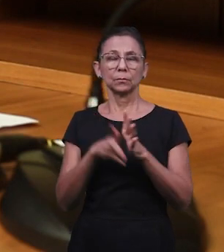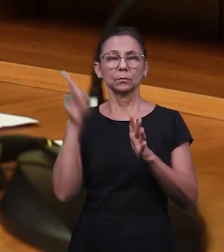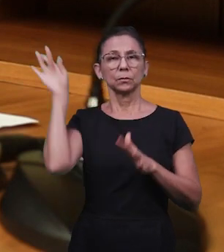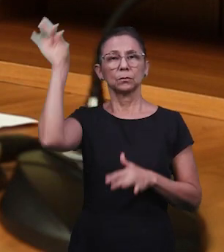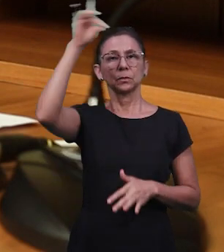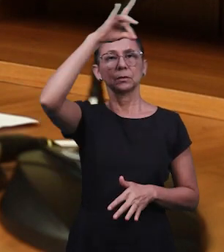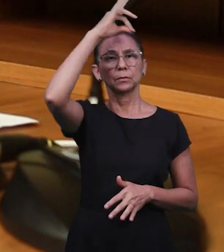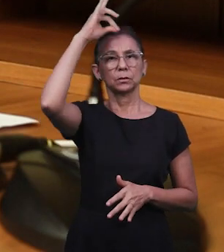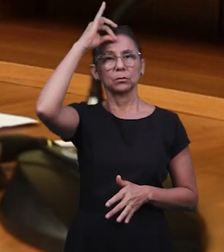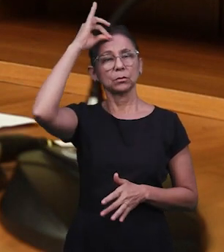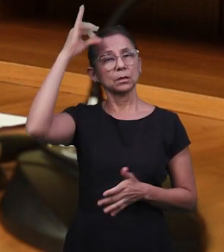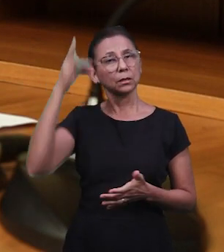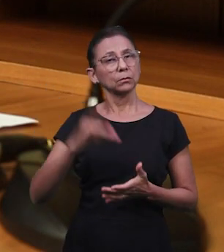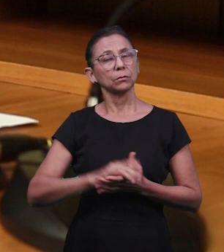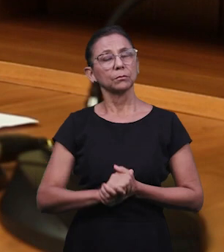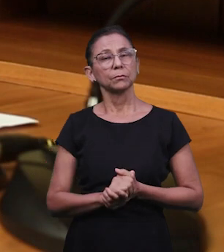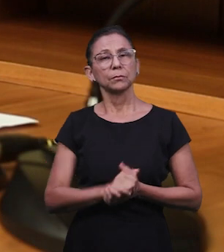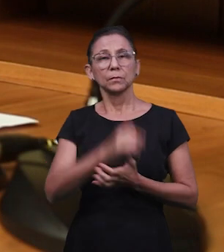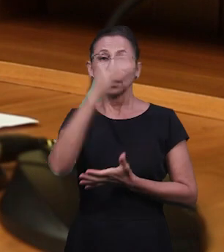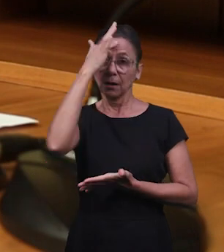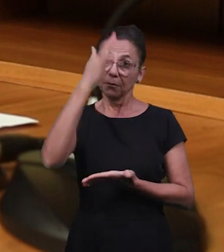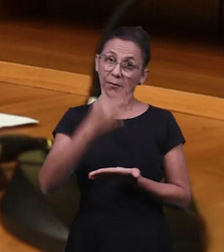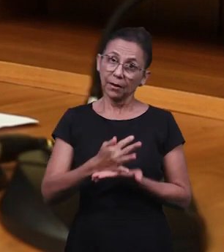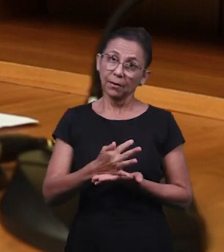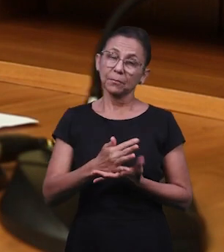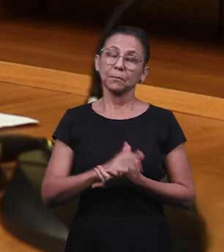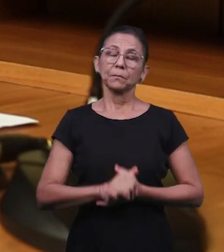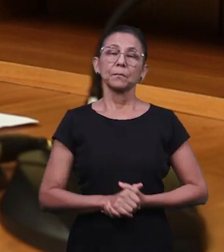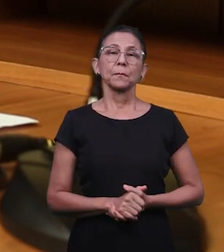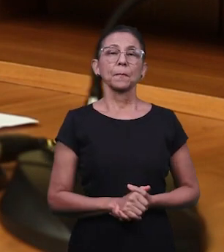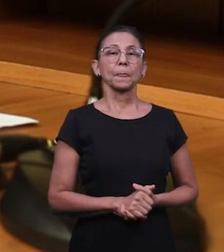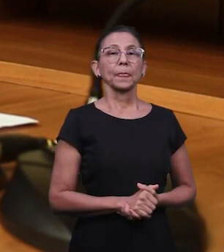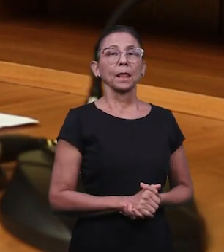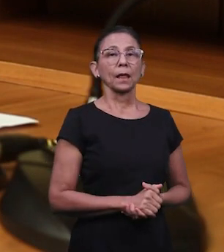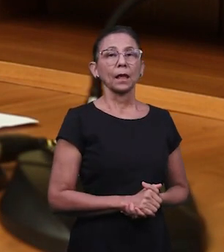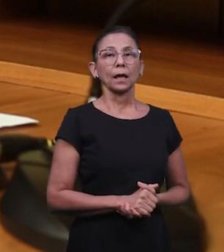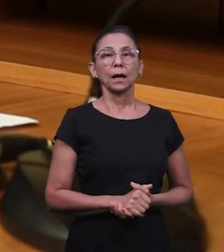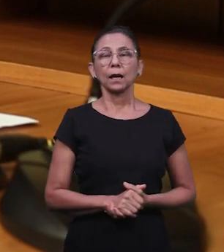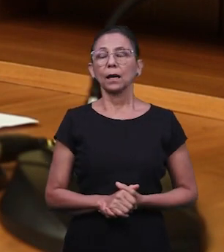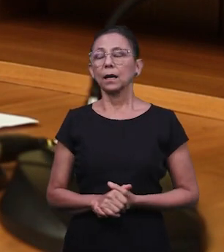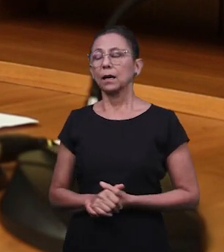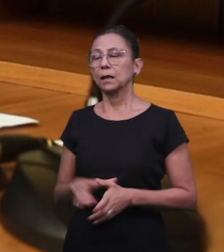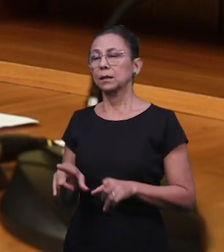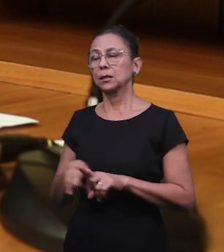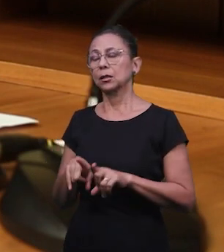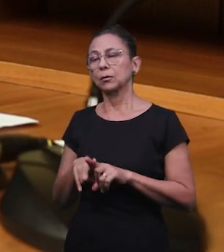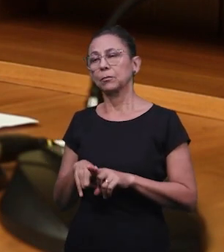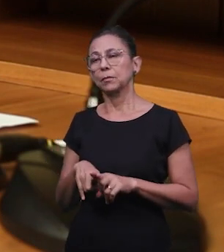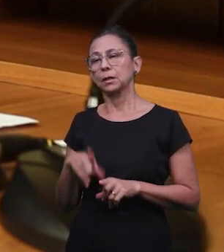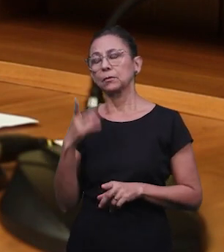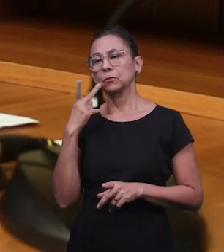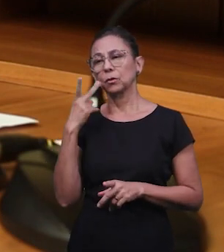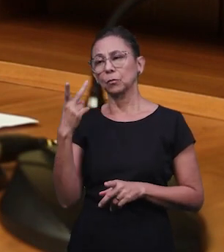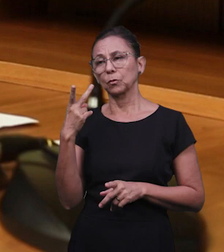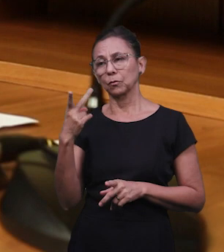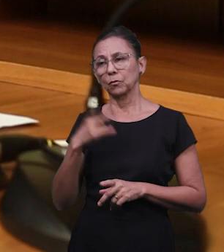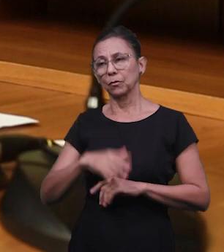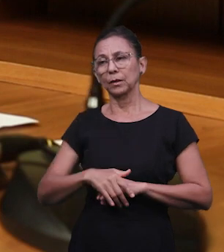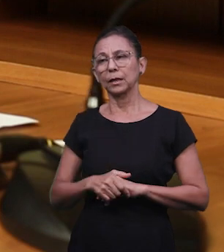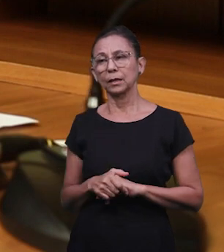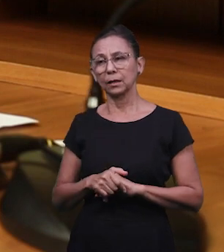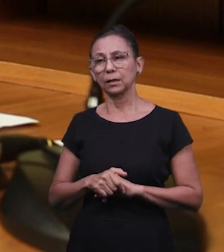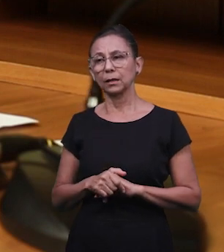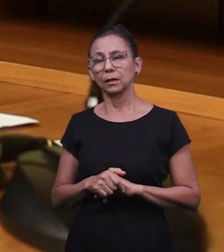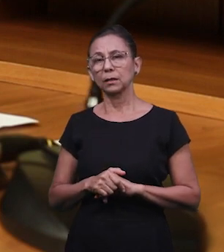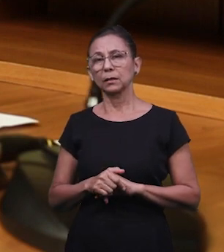do Espírito Santo e da fé. E não só isso, eu vou falar daqui a pouco, também a abrangência